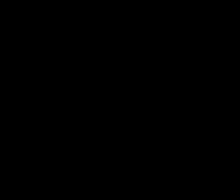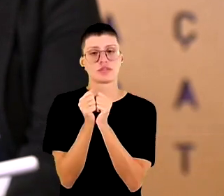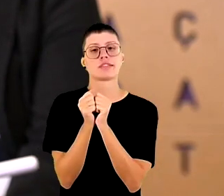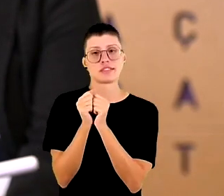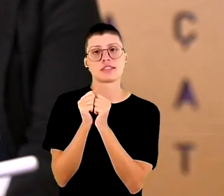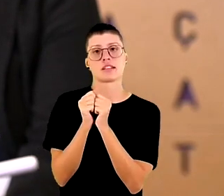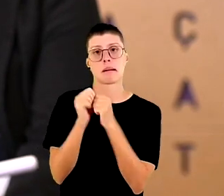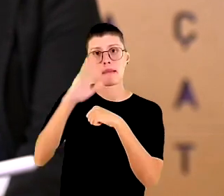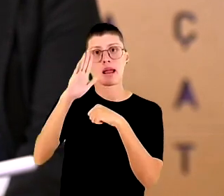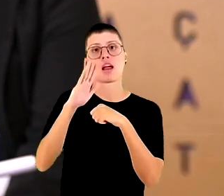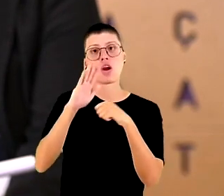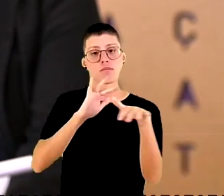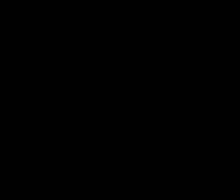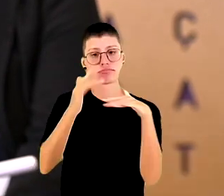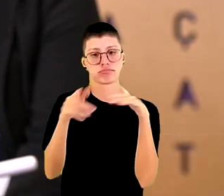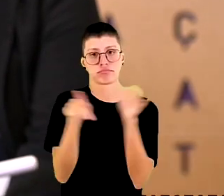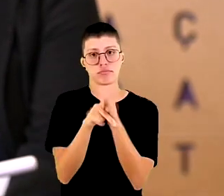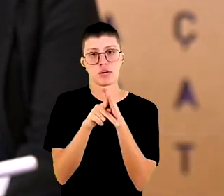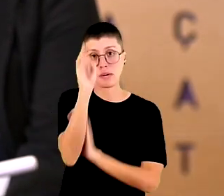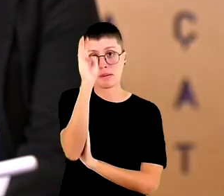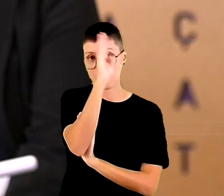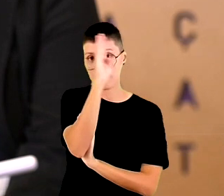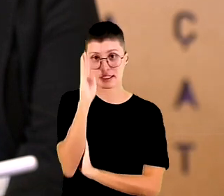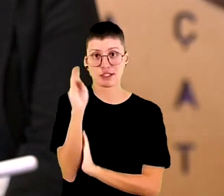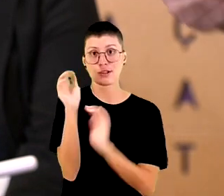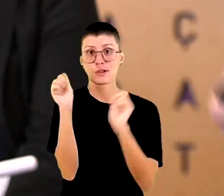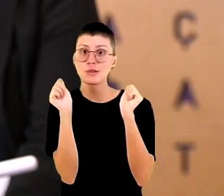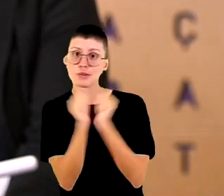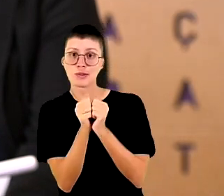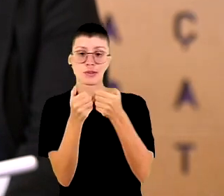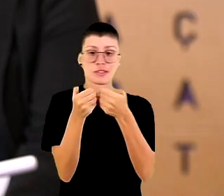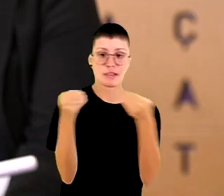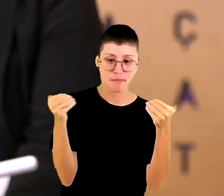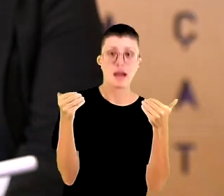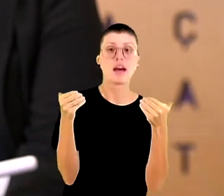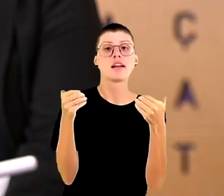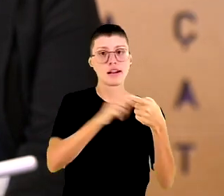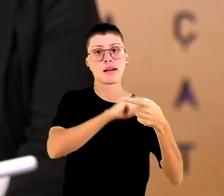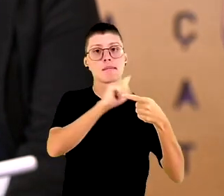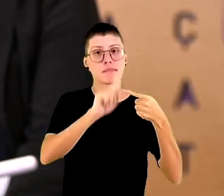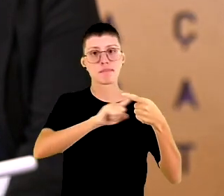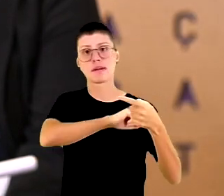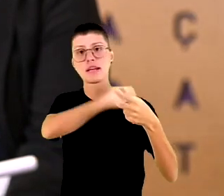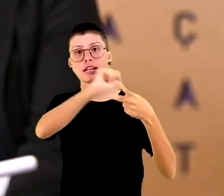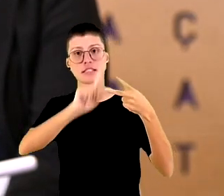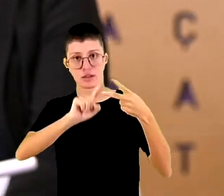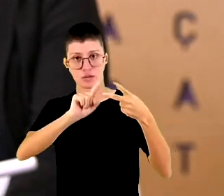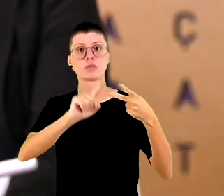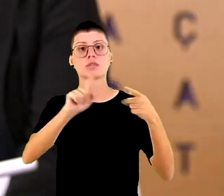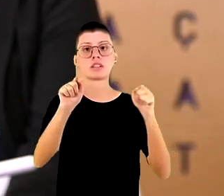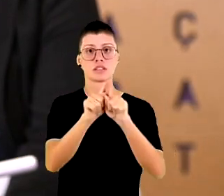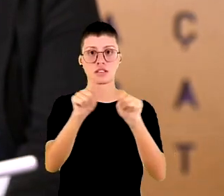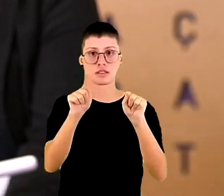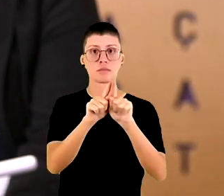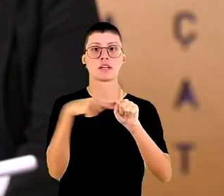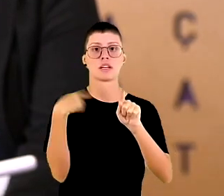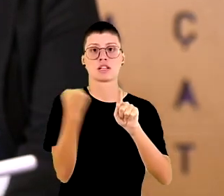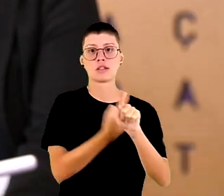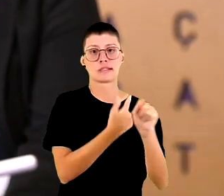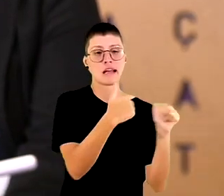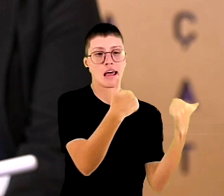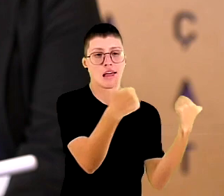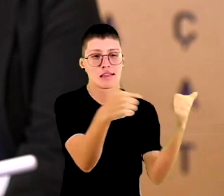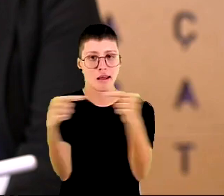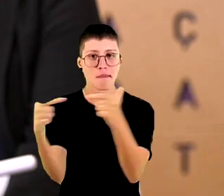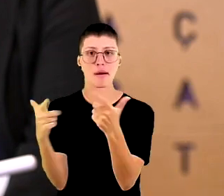do Brasil, né? Separa a Raia e a Drogasil, ainda é a primeira e a segunda maior. E a gente está trabalhando com eles para justamente chegar mais próximo